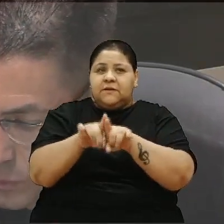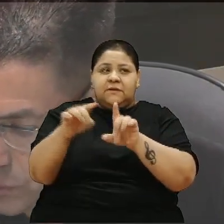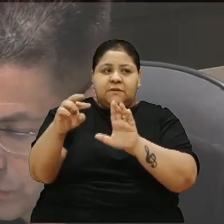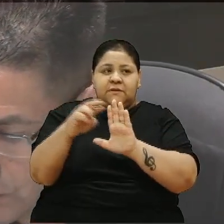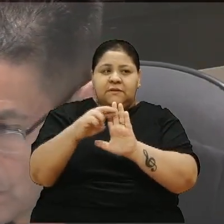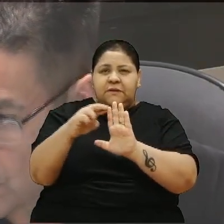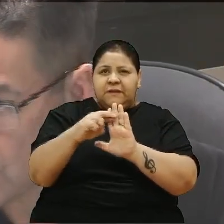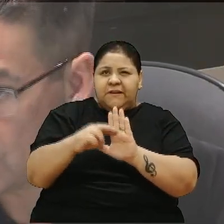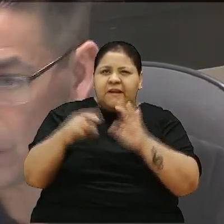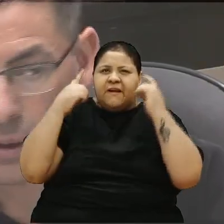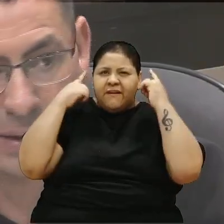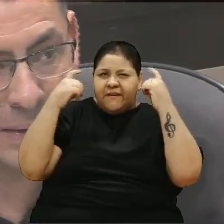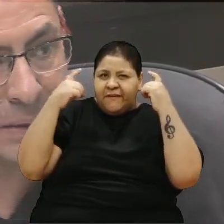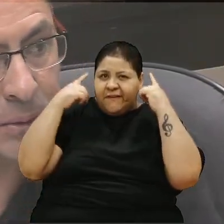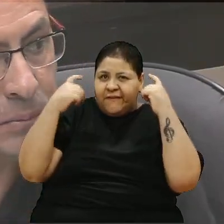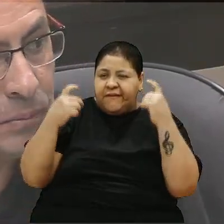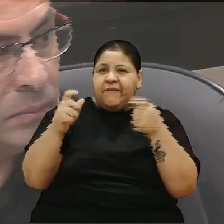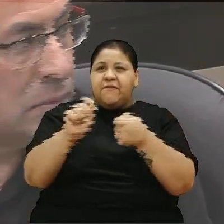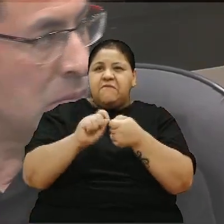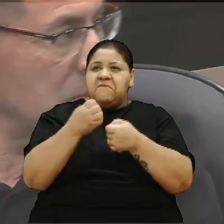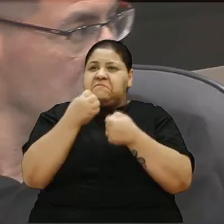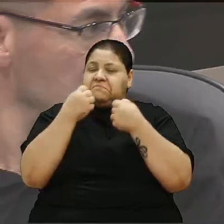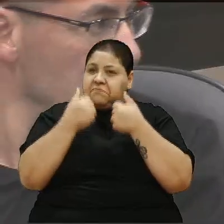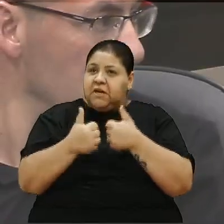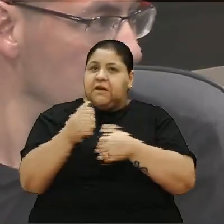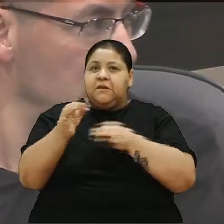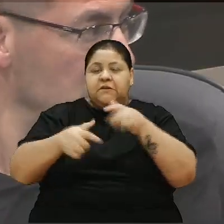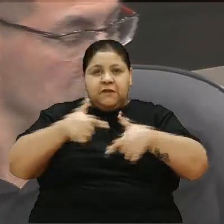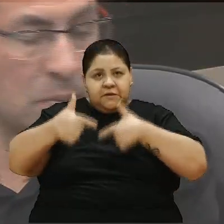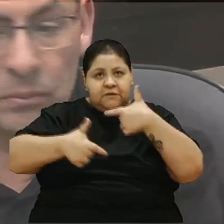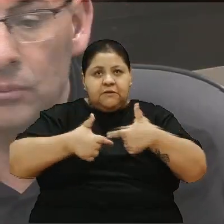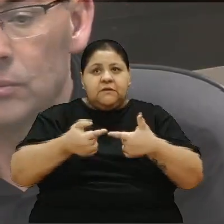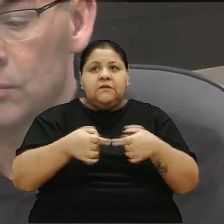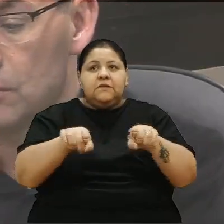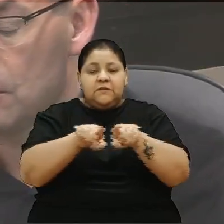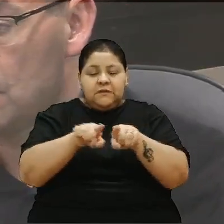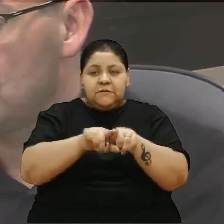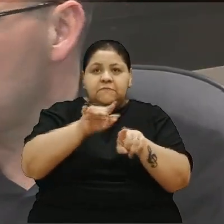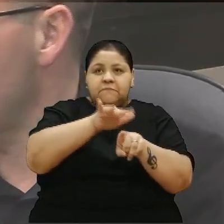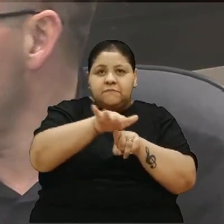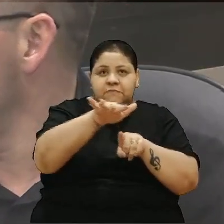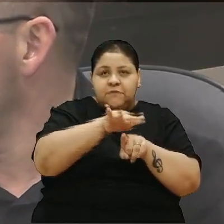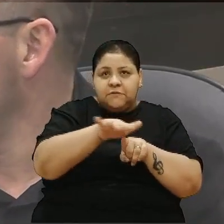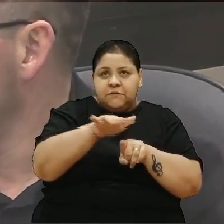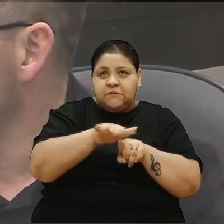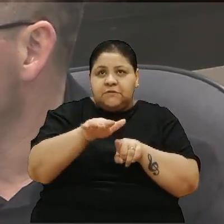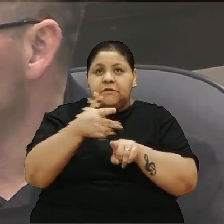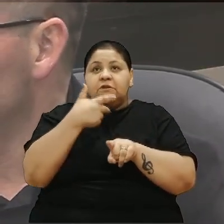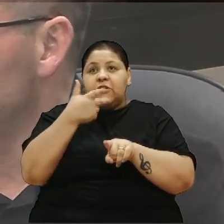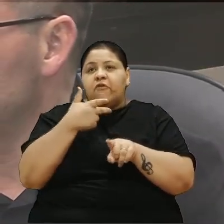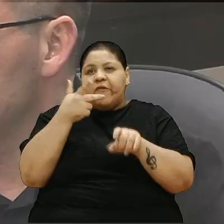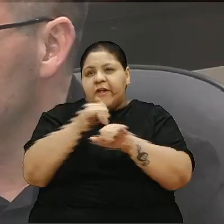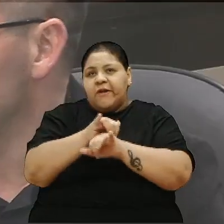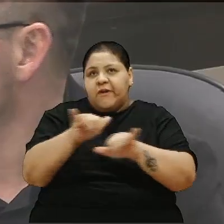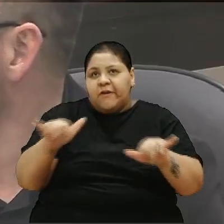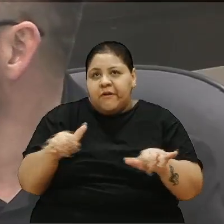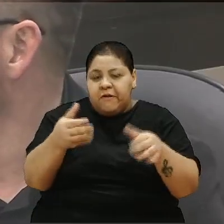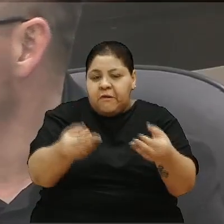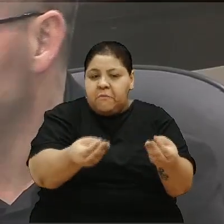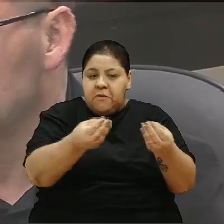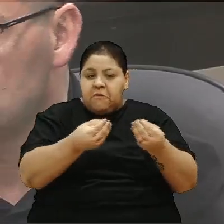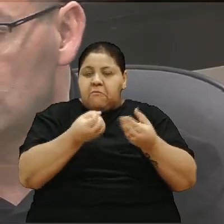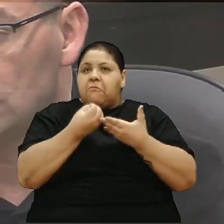para o município e ele faz muito bem esse serviço. E também não só nisso, mas como nas demandas, como eu levei para ele ontem, e de imediato ele me recebeu muito